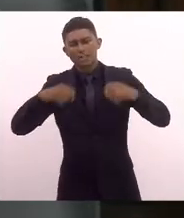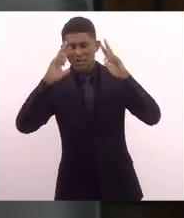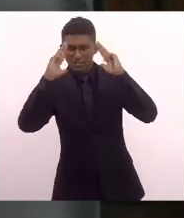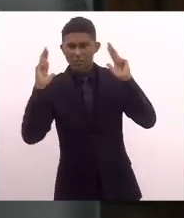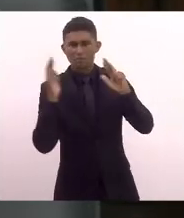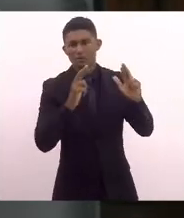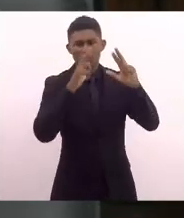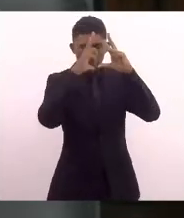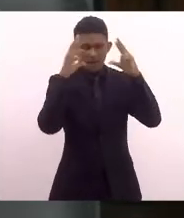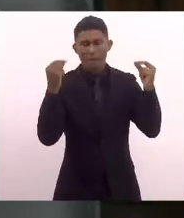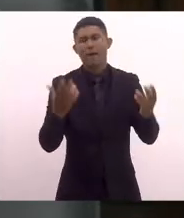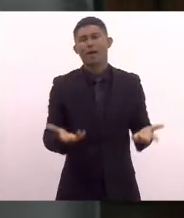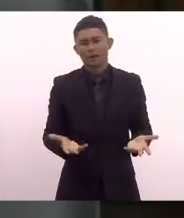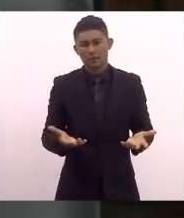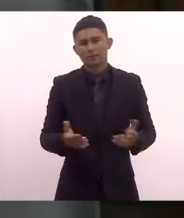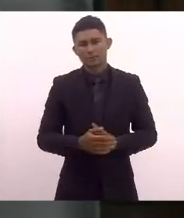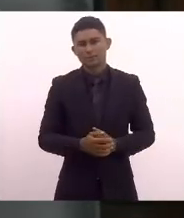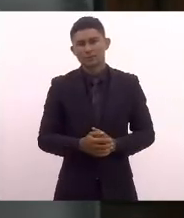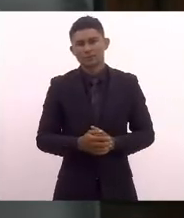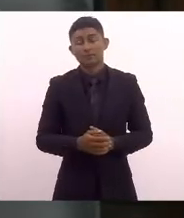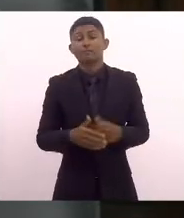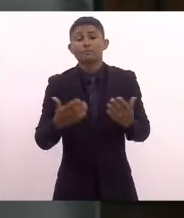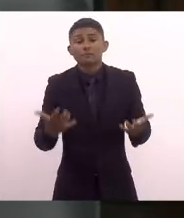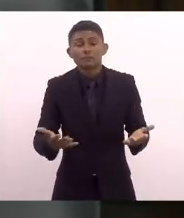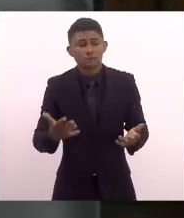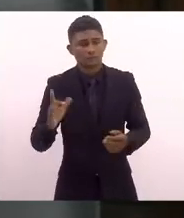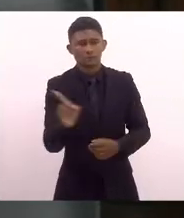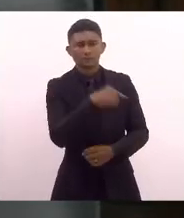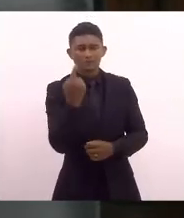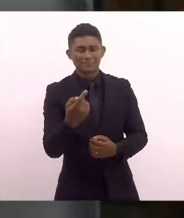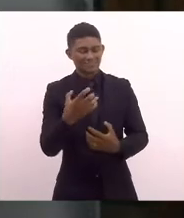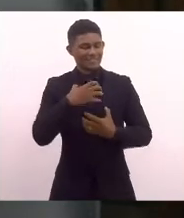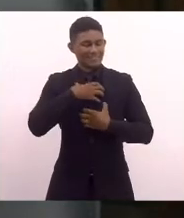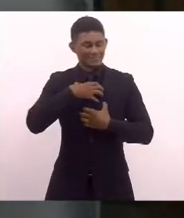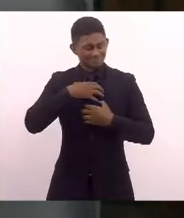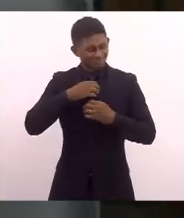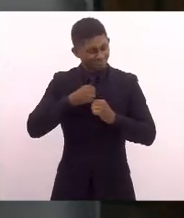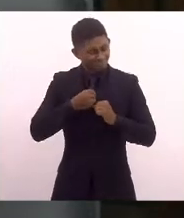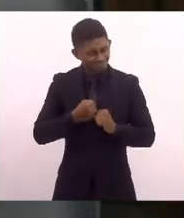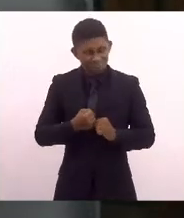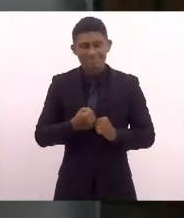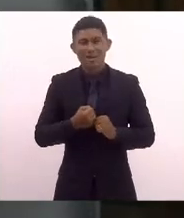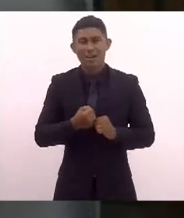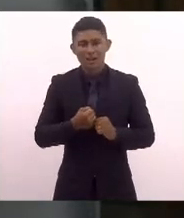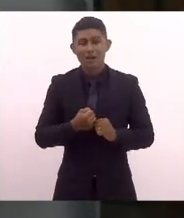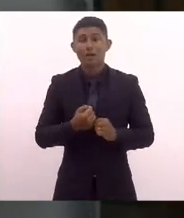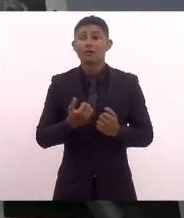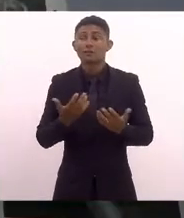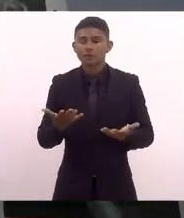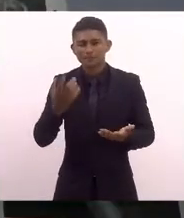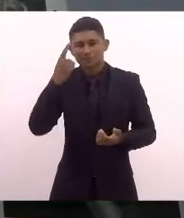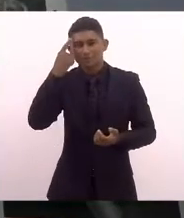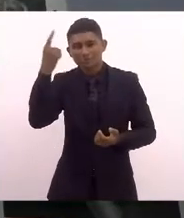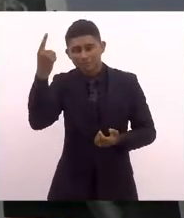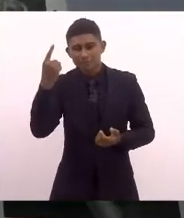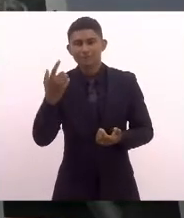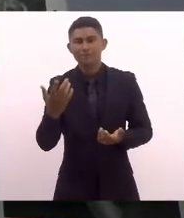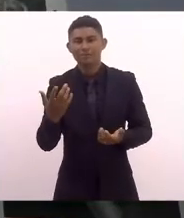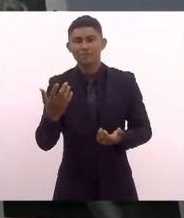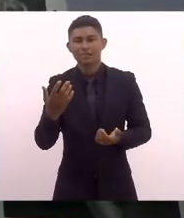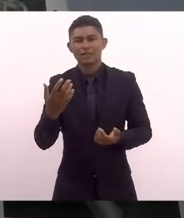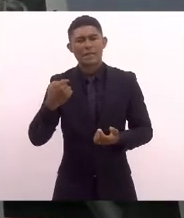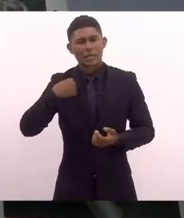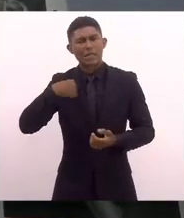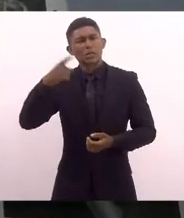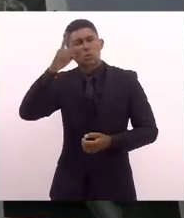momento de dor que nós chegamos a esse reconhecimento. Era naquele momento de dor que eu estava